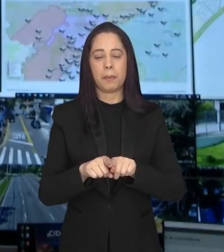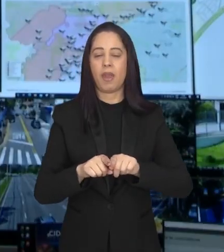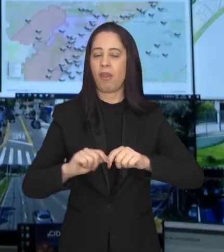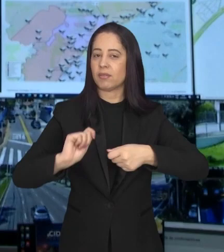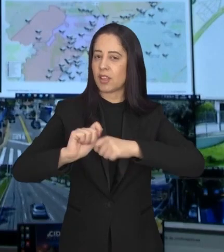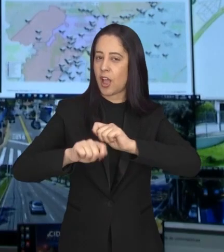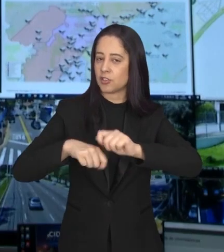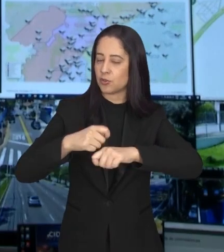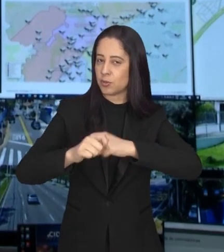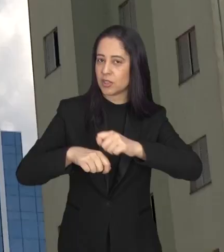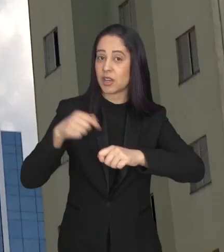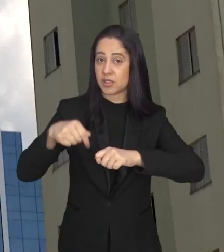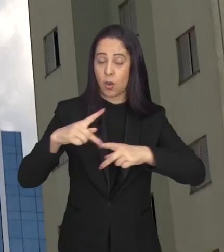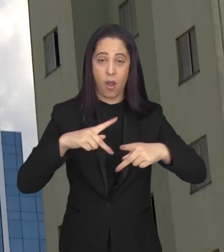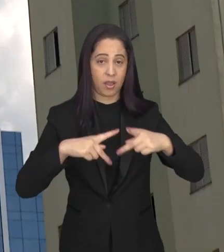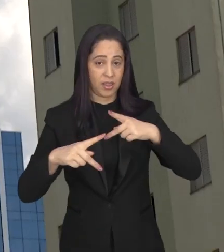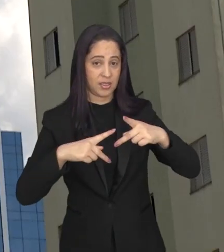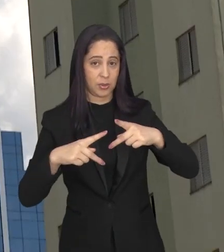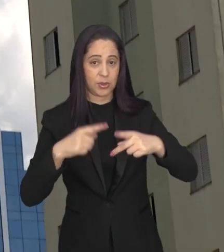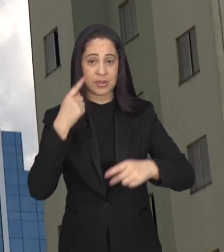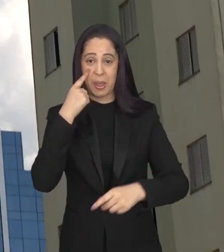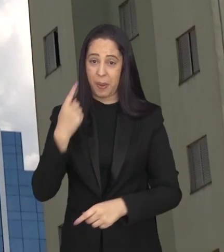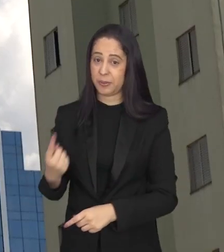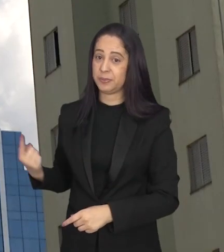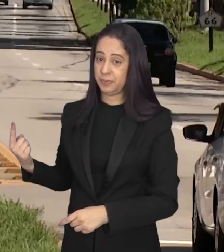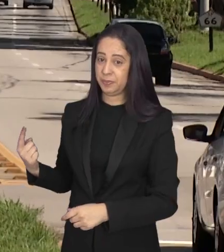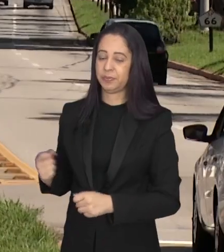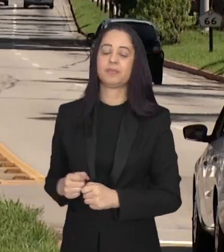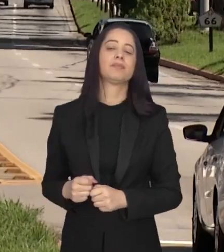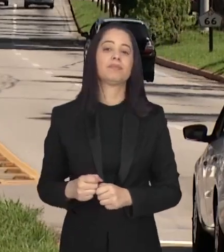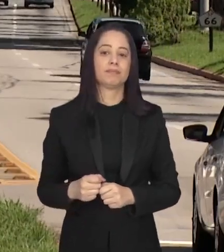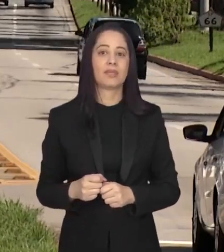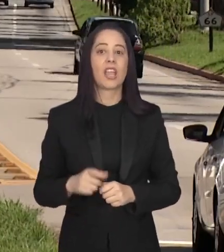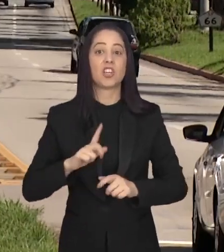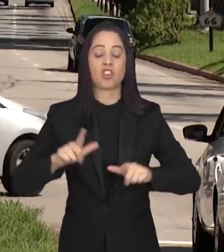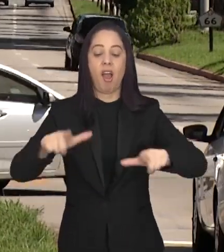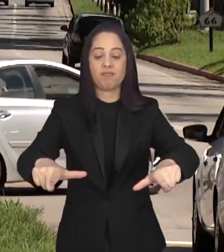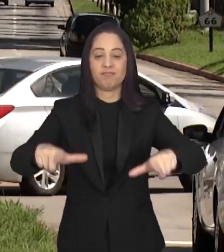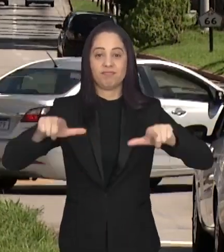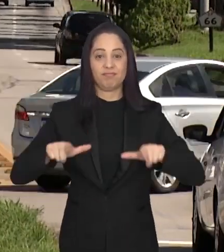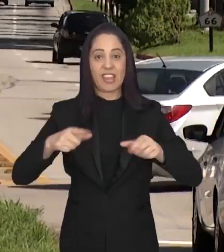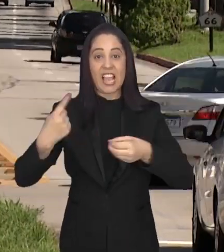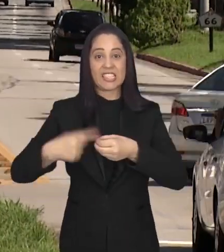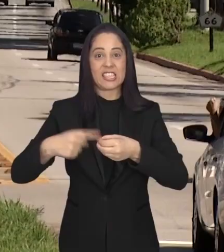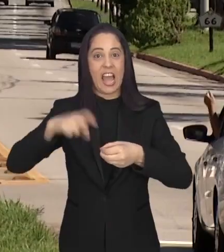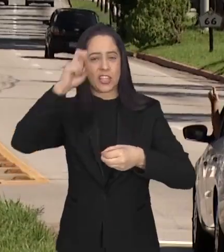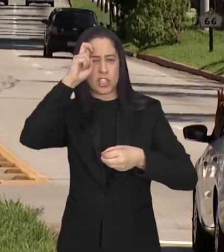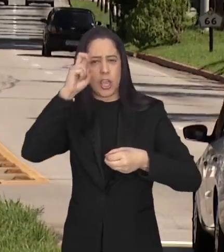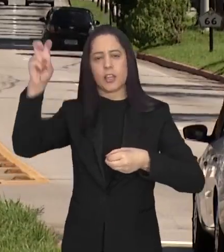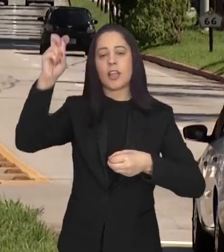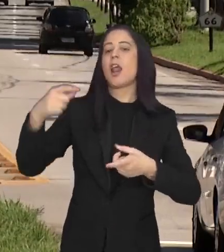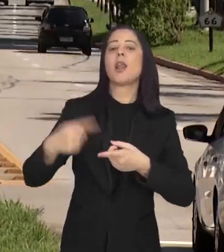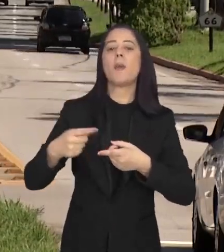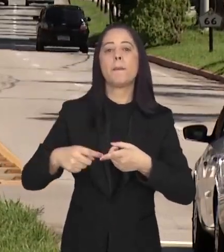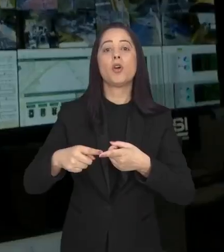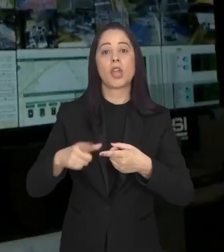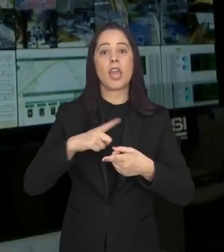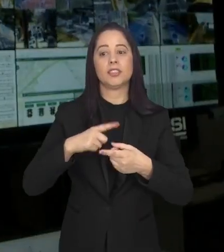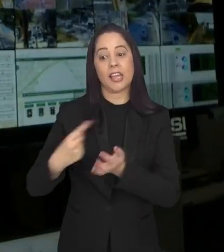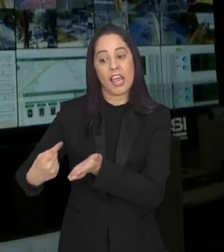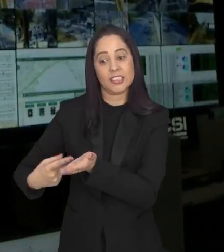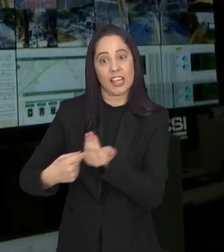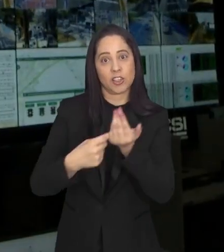da gestão de uma cidade, e São José é exemplo disso. Fomos certificados como cidade inteligente, justamente